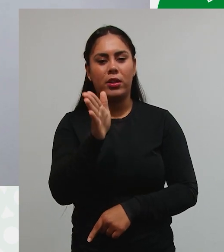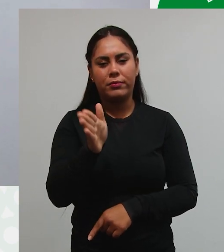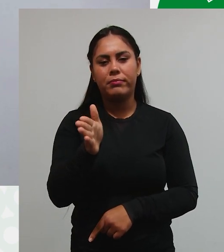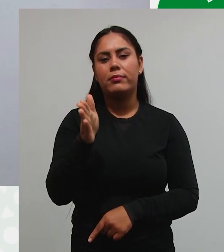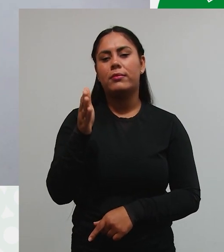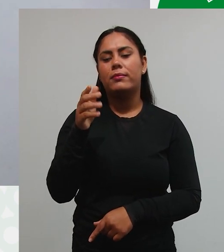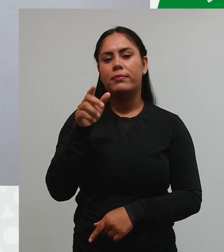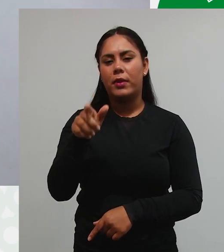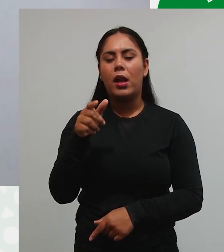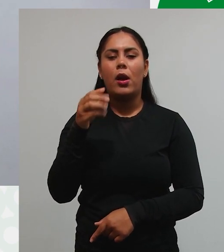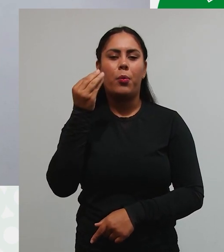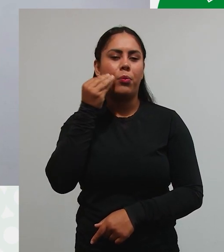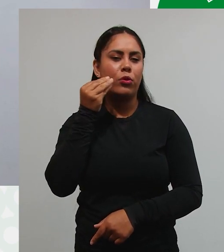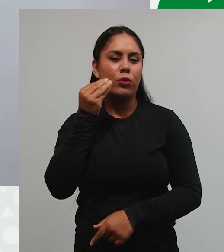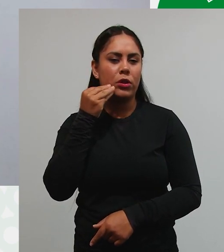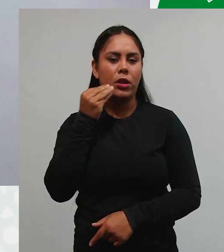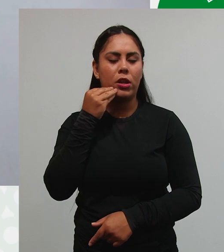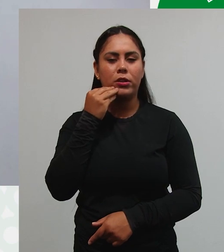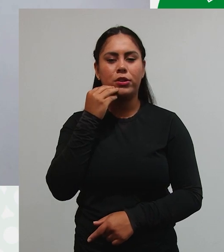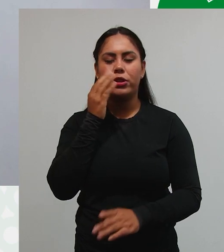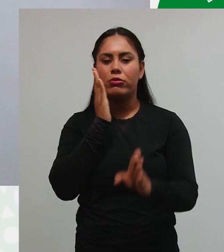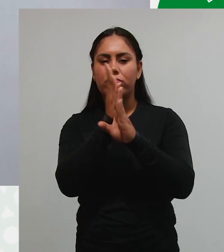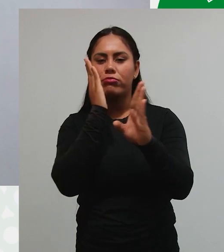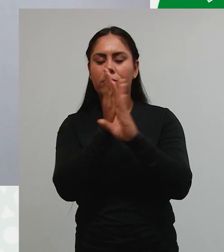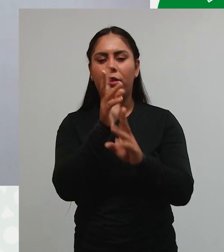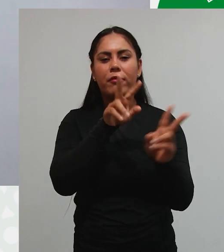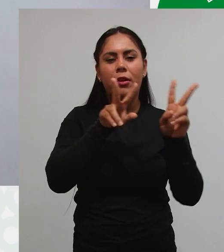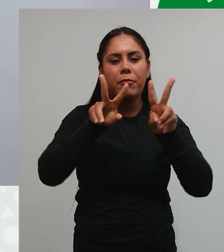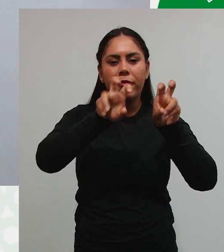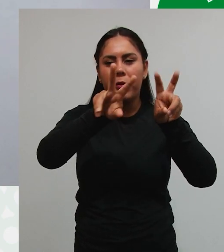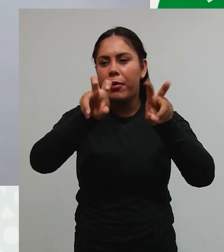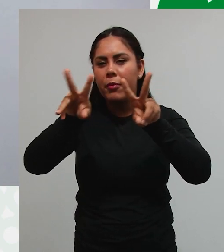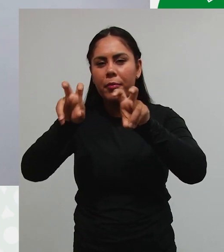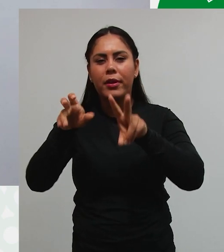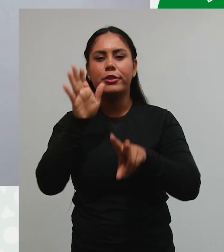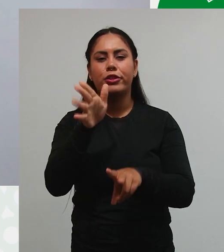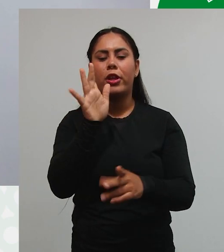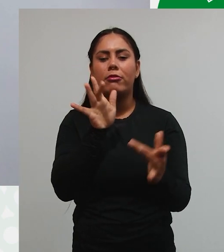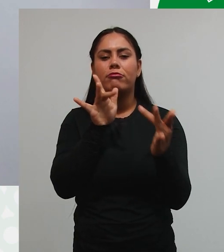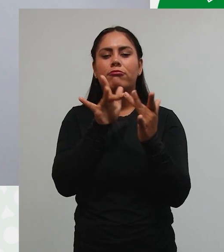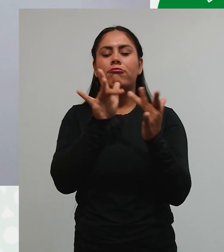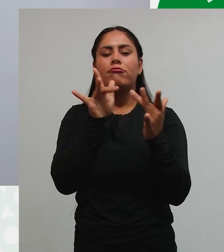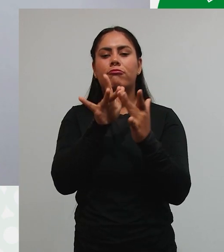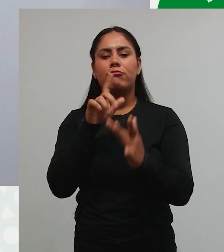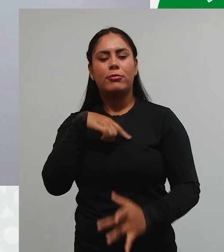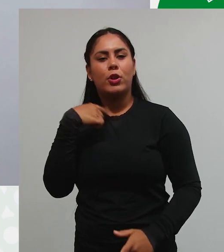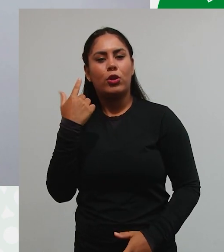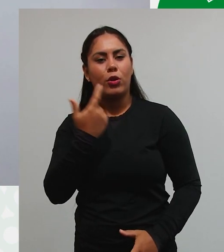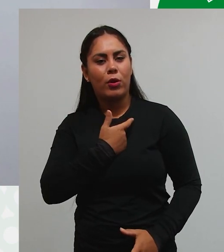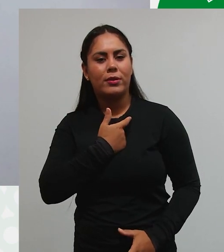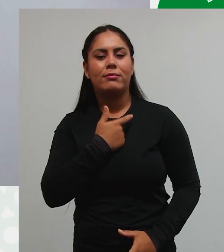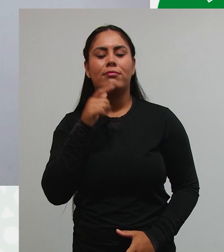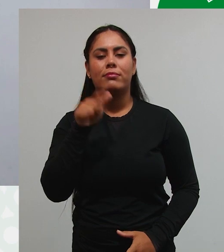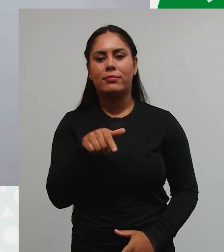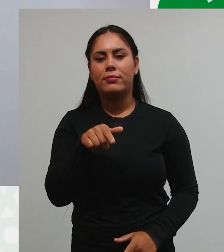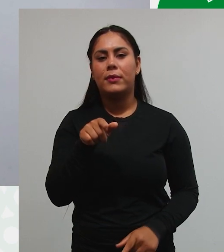Me apego muito aos pequenos, né? Eu tenho, assim, uma paixão por eles.